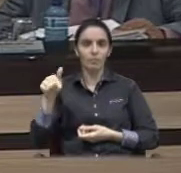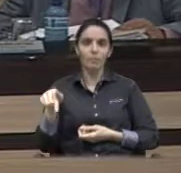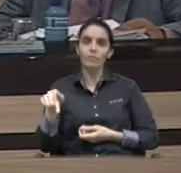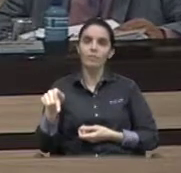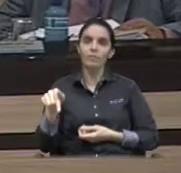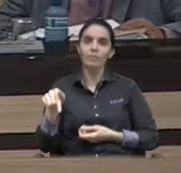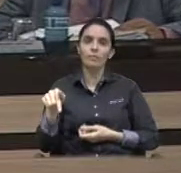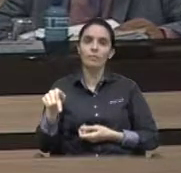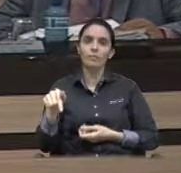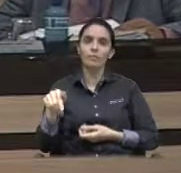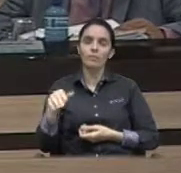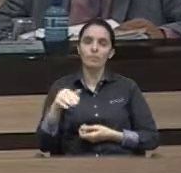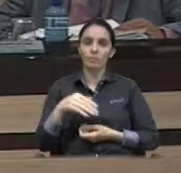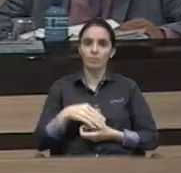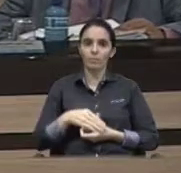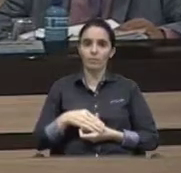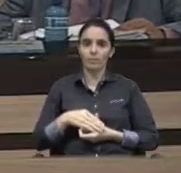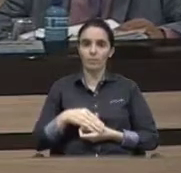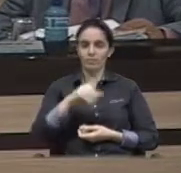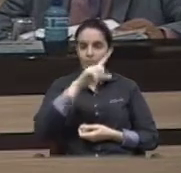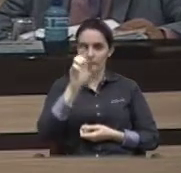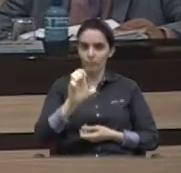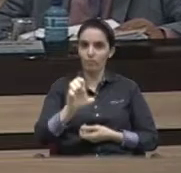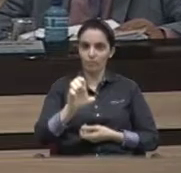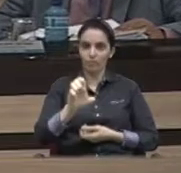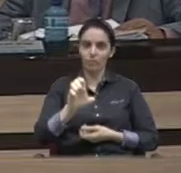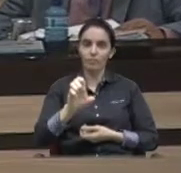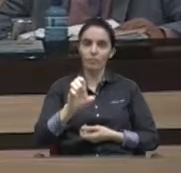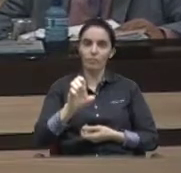324/2017, ao excelentíssimo senhor José Roberto Bernardo.